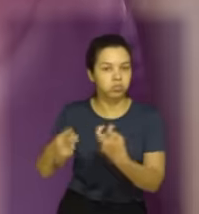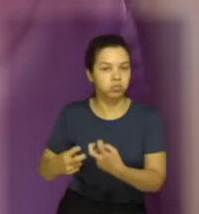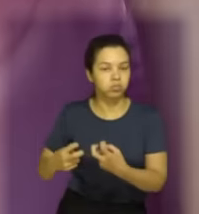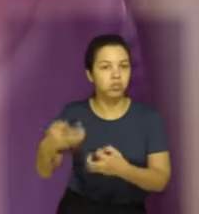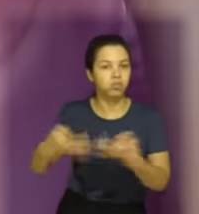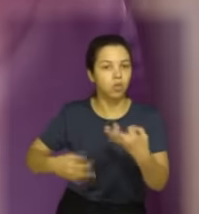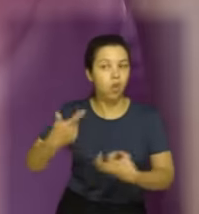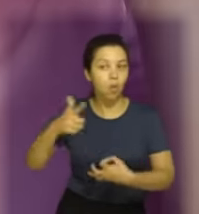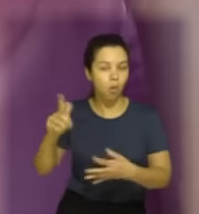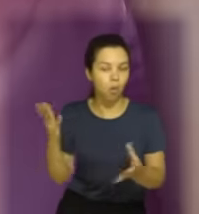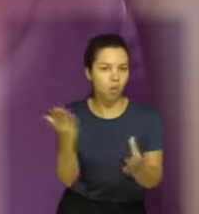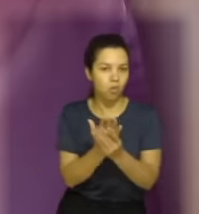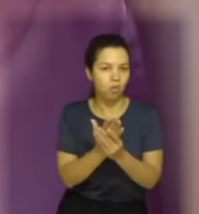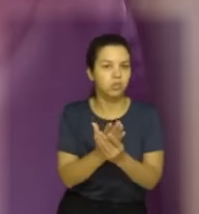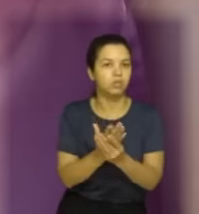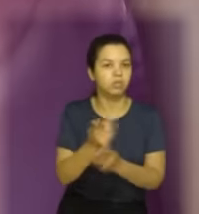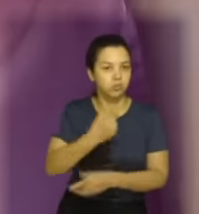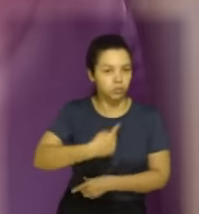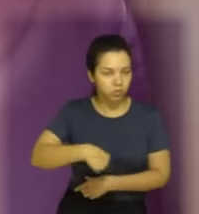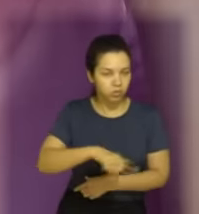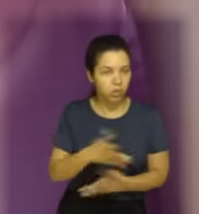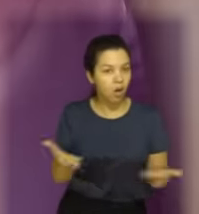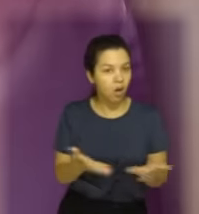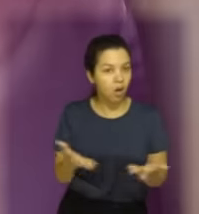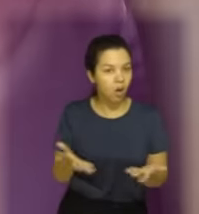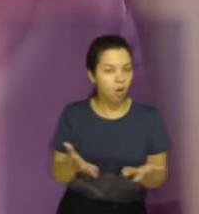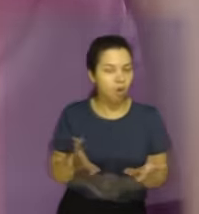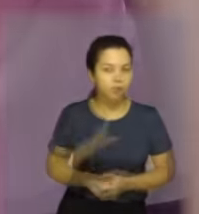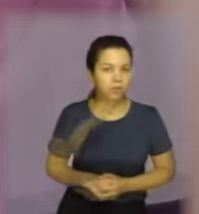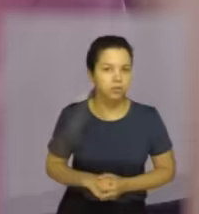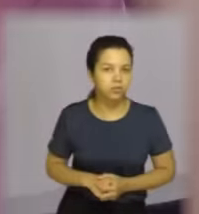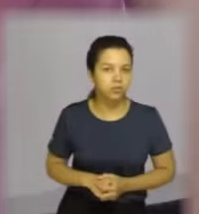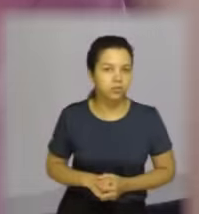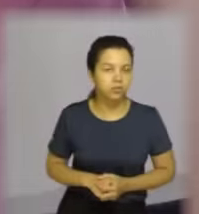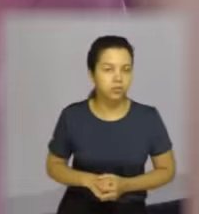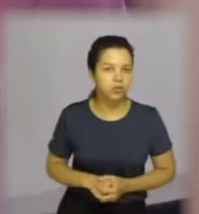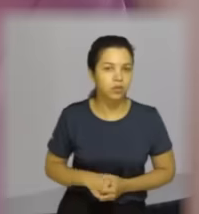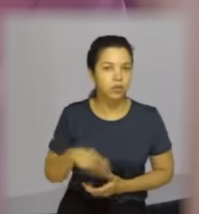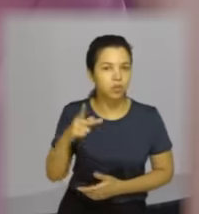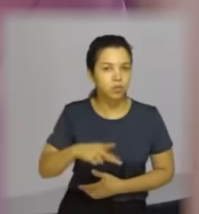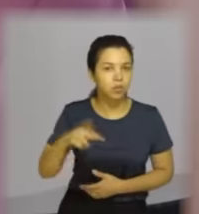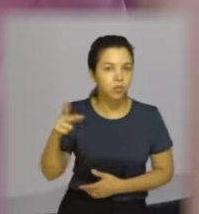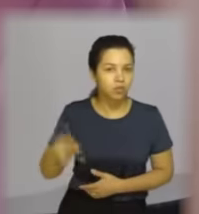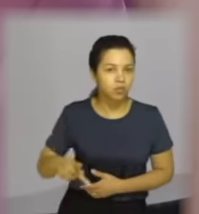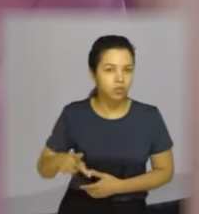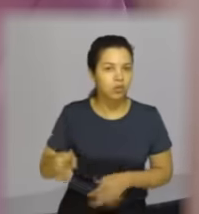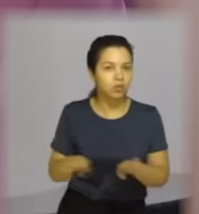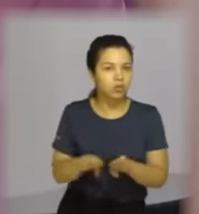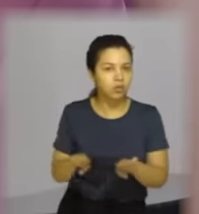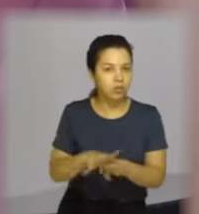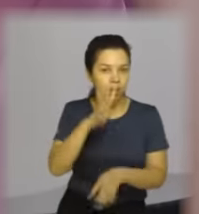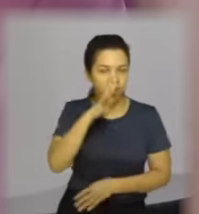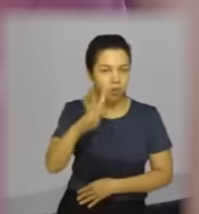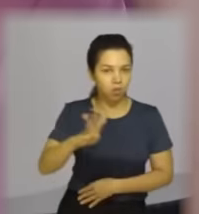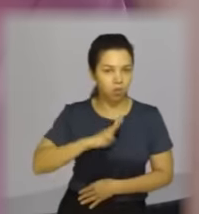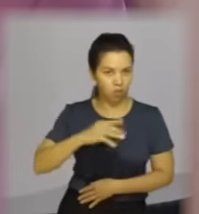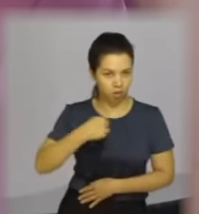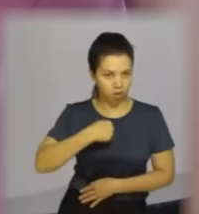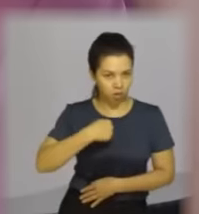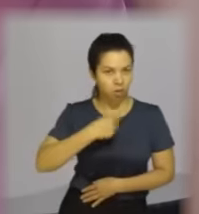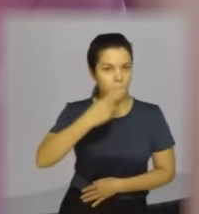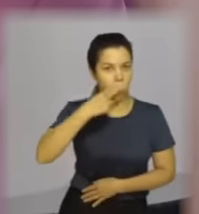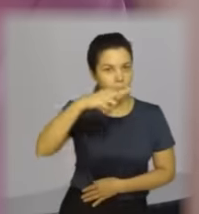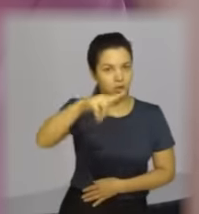outro processo que nós movemos agora contra uma professora. Uma professora que também me acusou de nazista em sala de aula